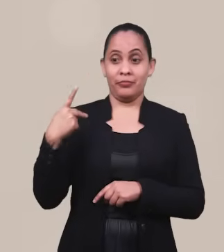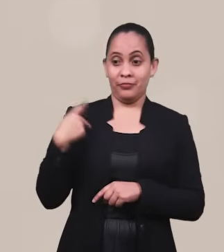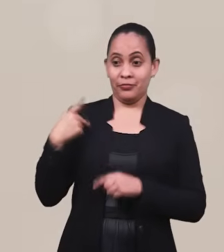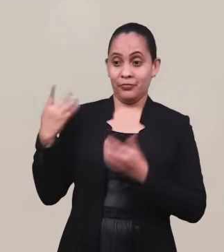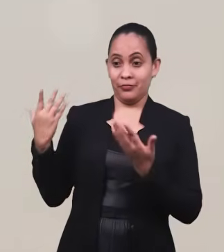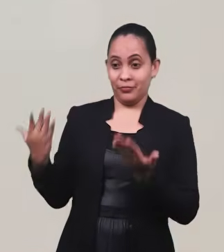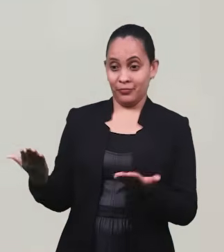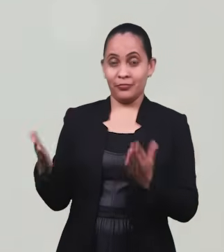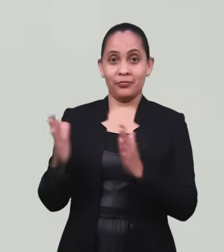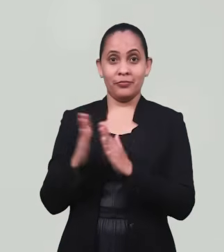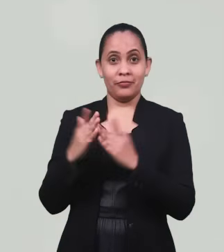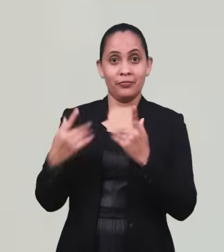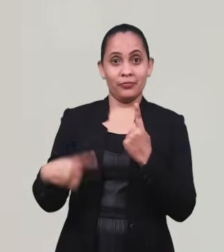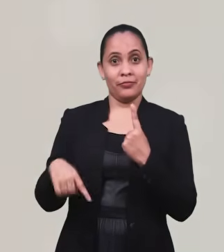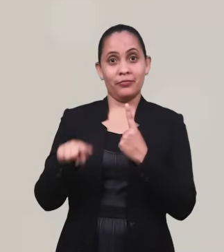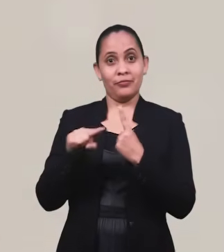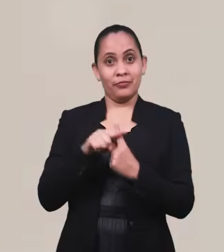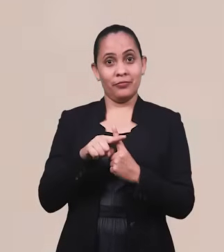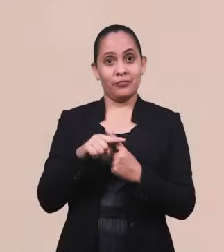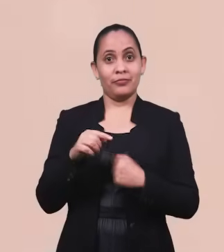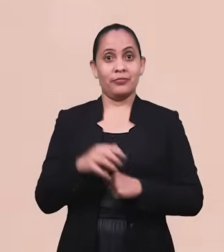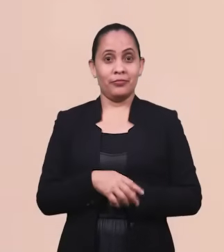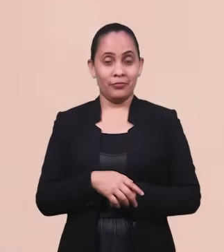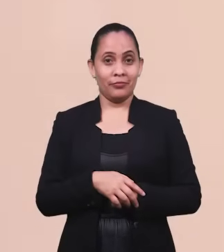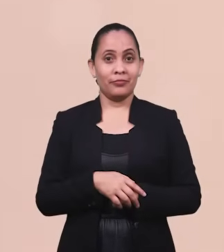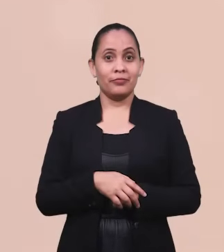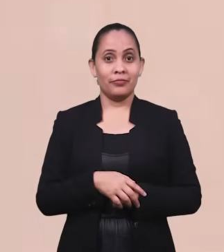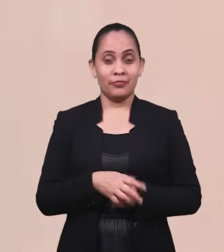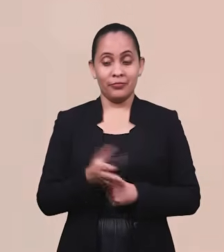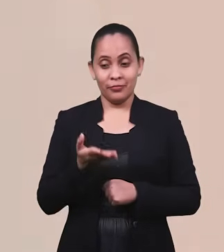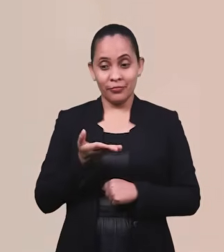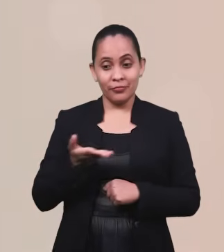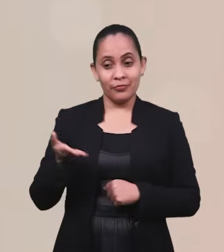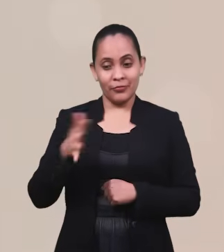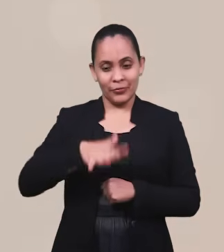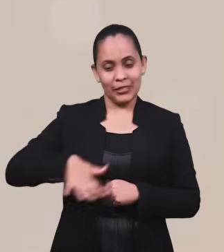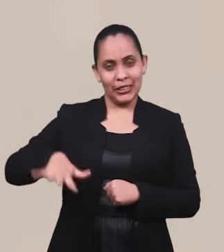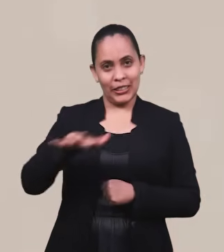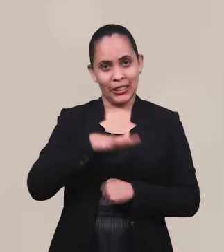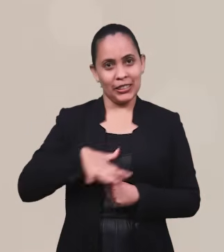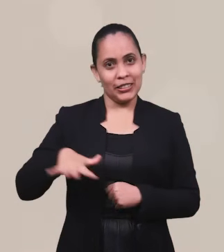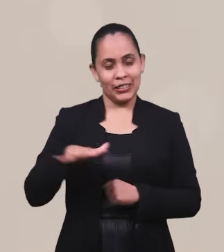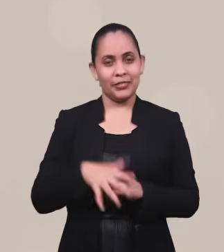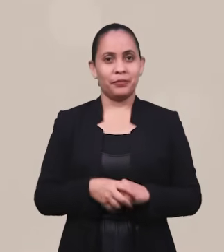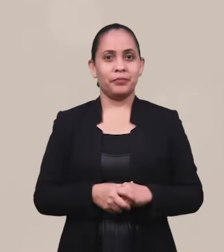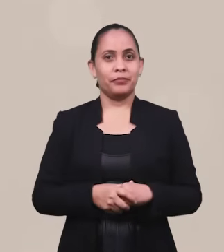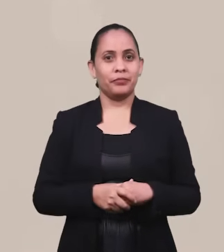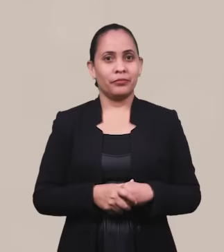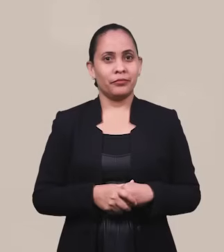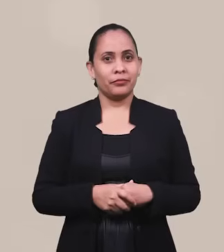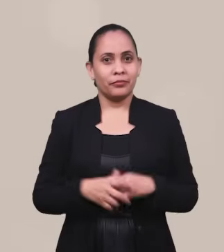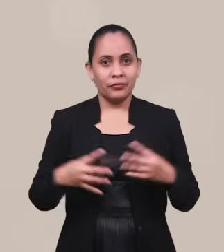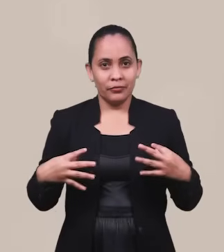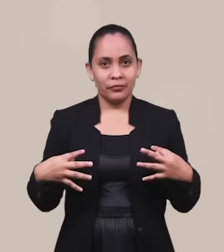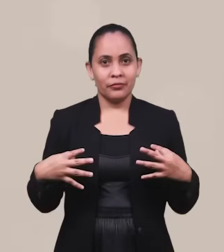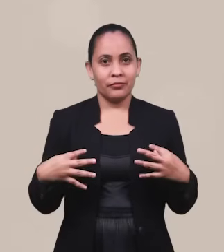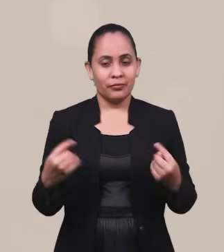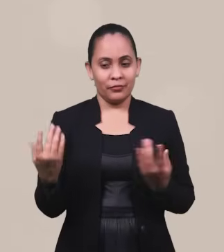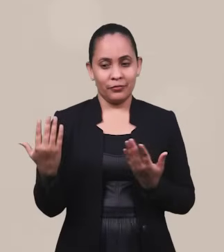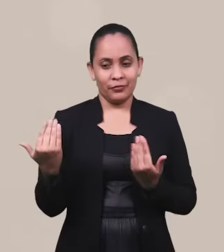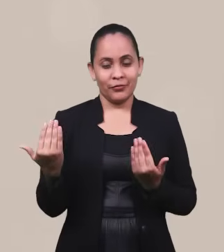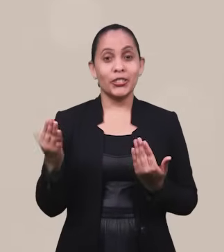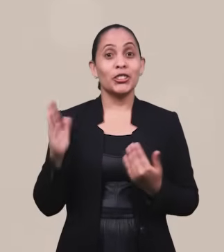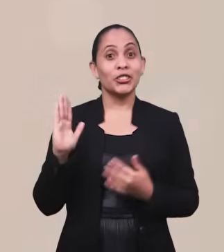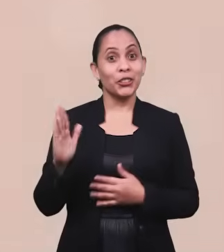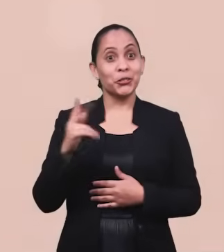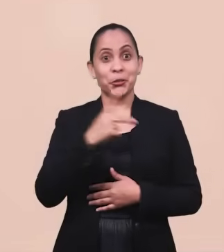minha igreja, daqui de Apucarana, no nosso polo aqui, eram todos jovens, hoje são